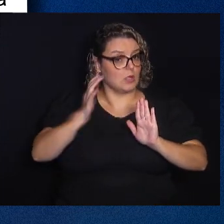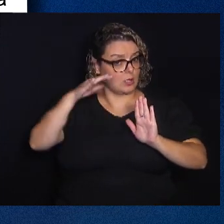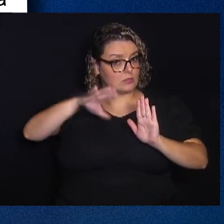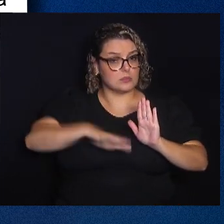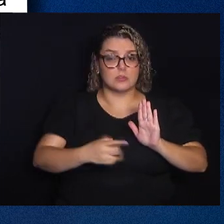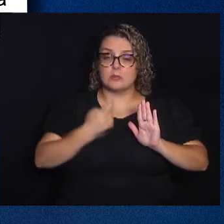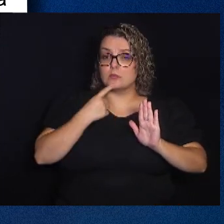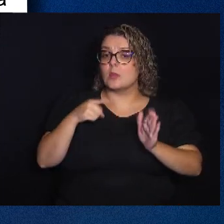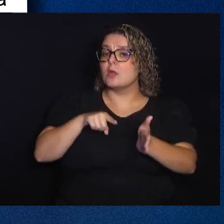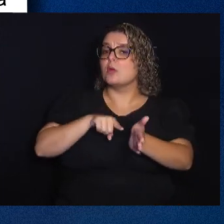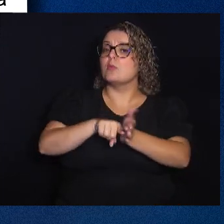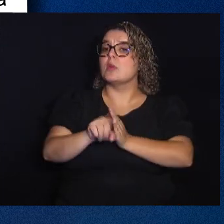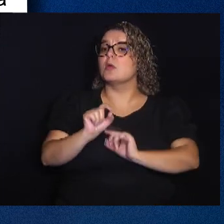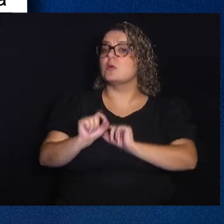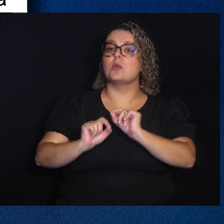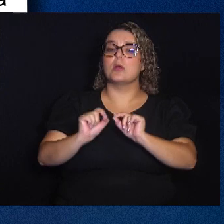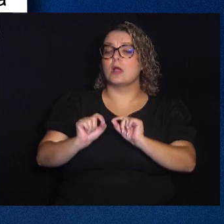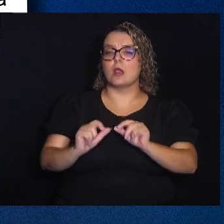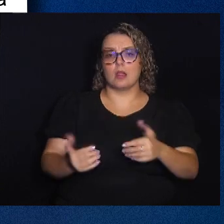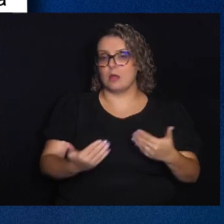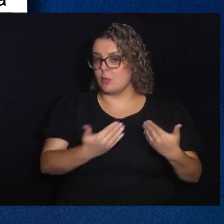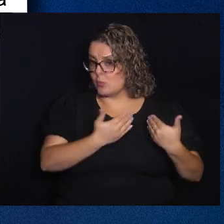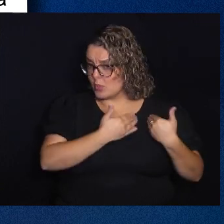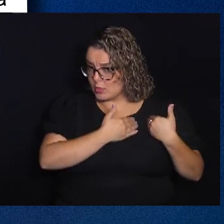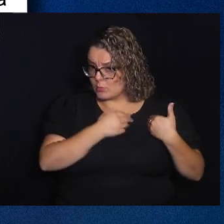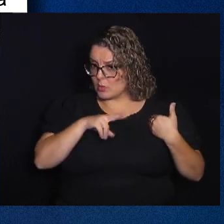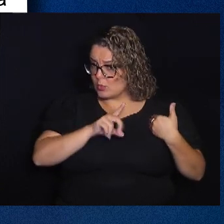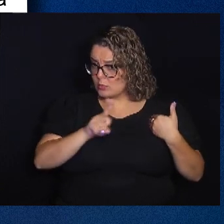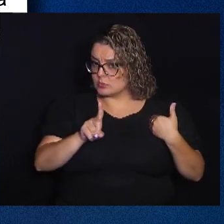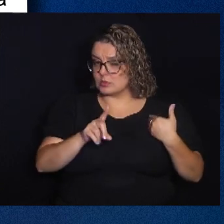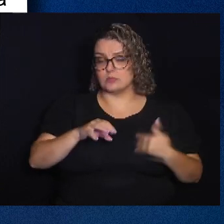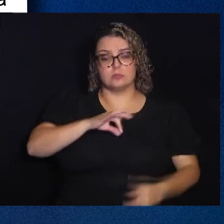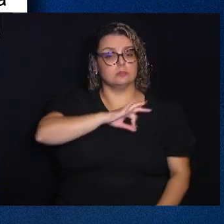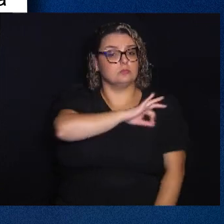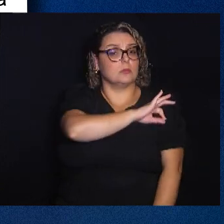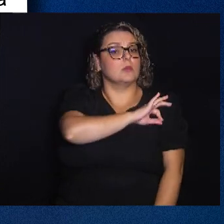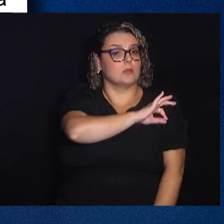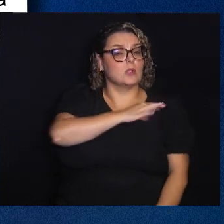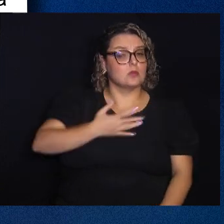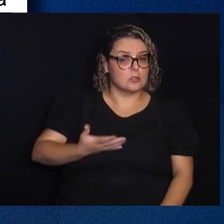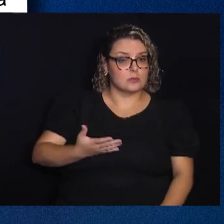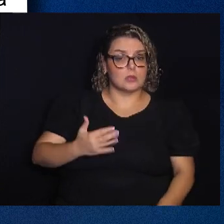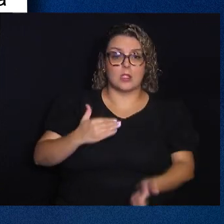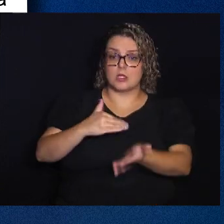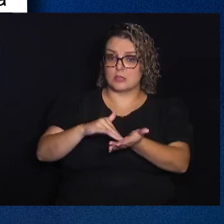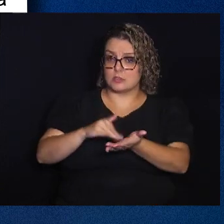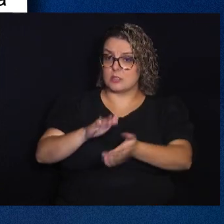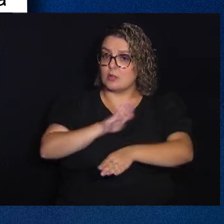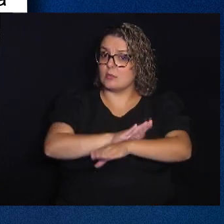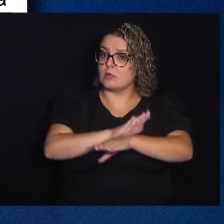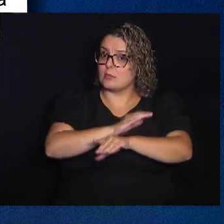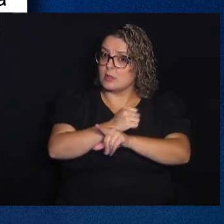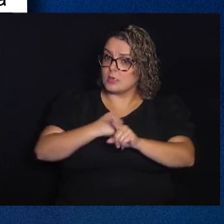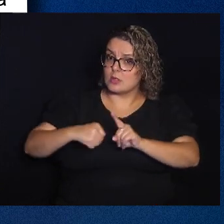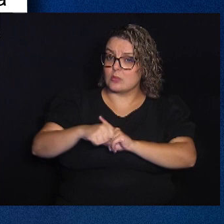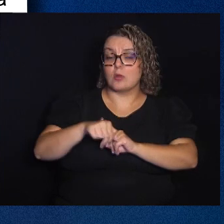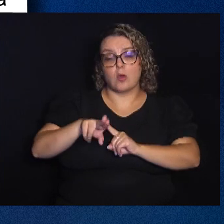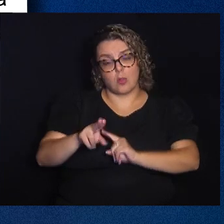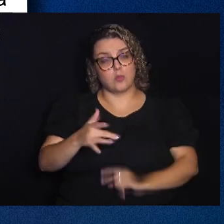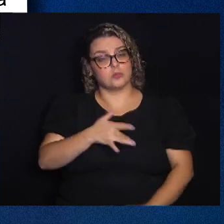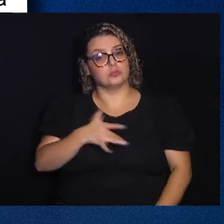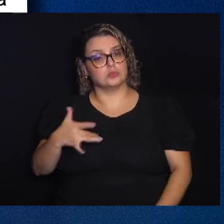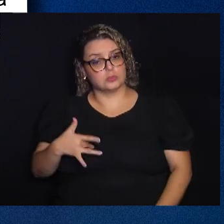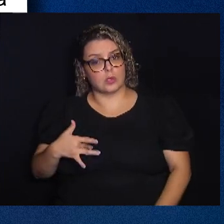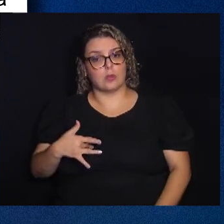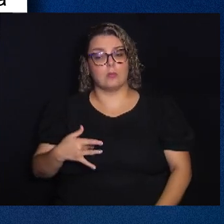em Campinas. Uma das perguntas diz respeito à responsabilidade ou não da prefeitura através da Secretaria de Assistência Social